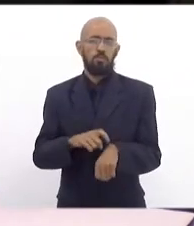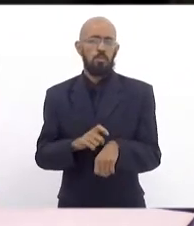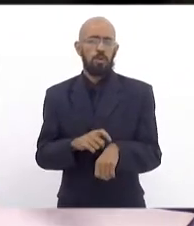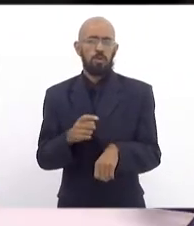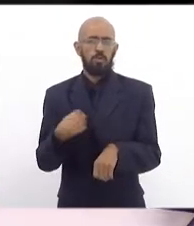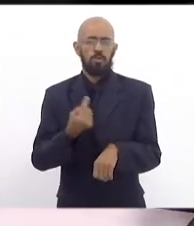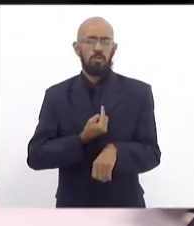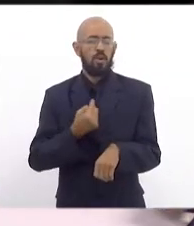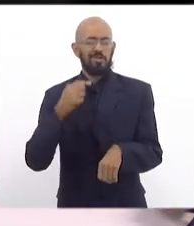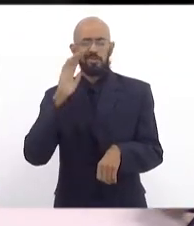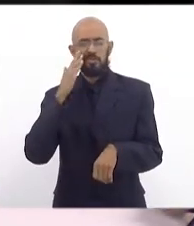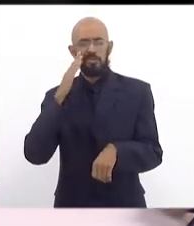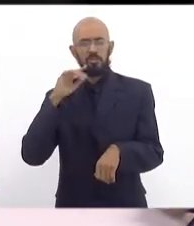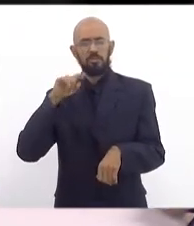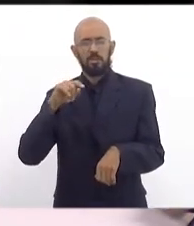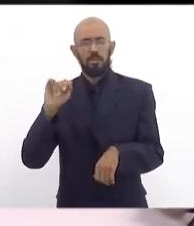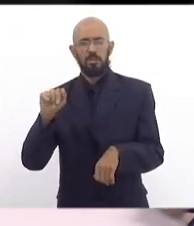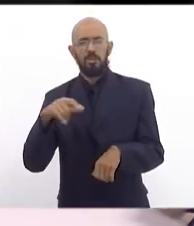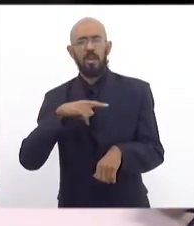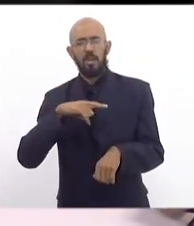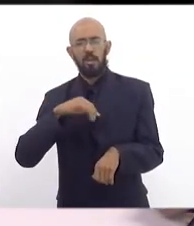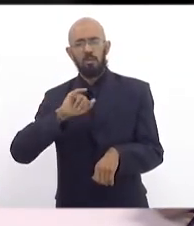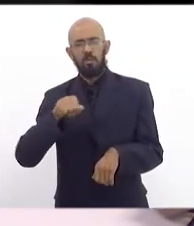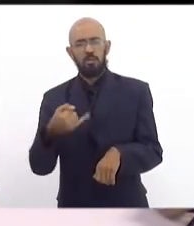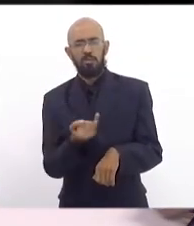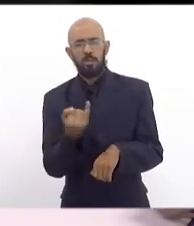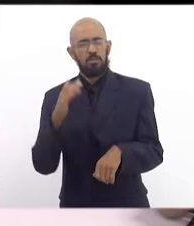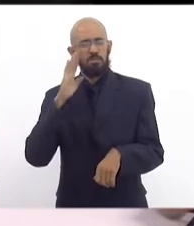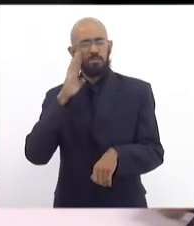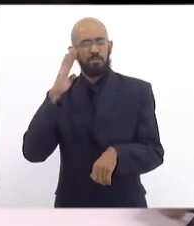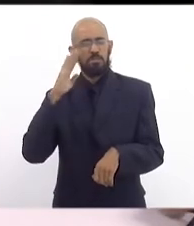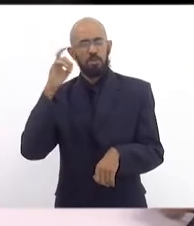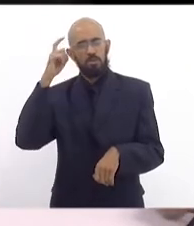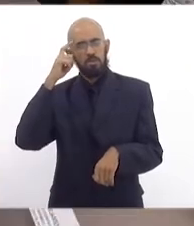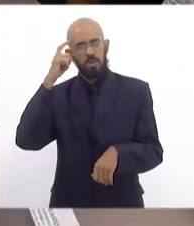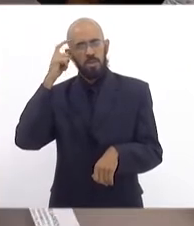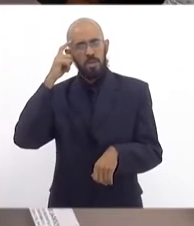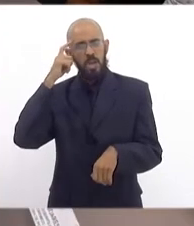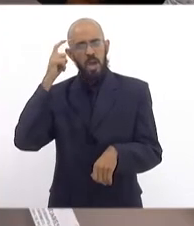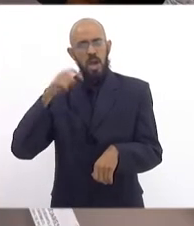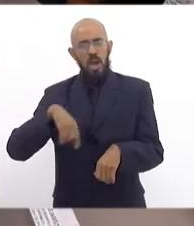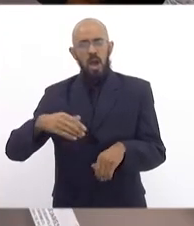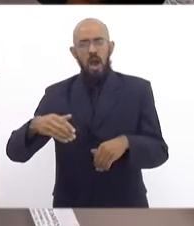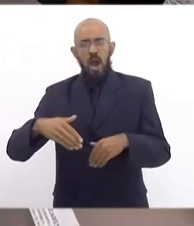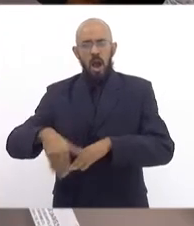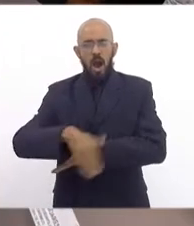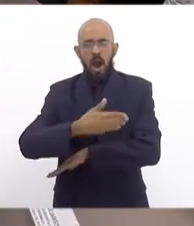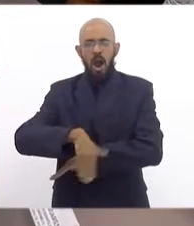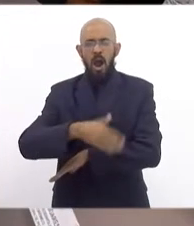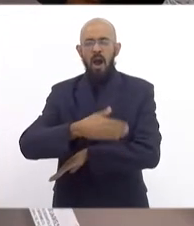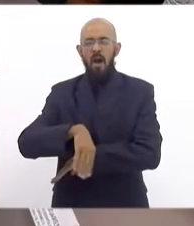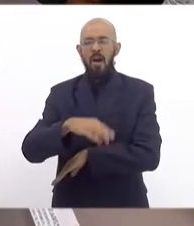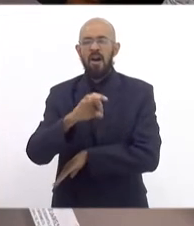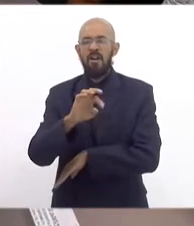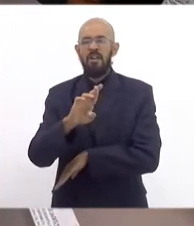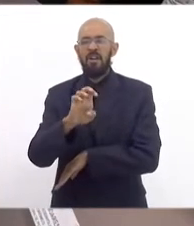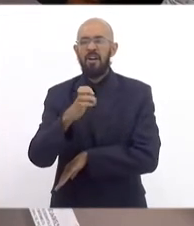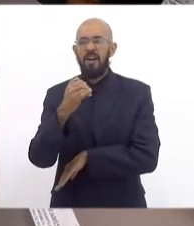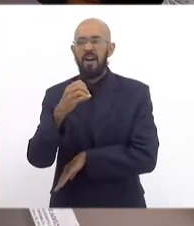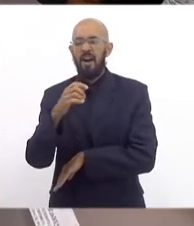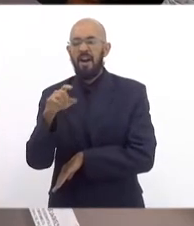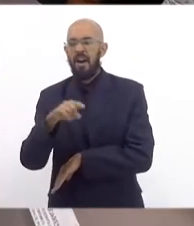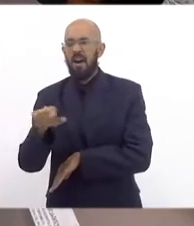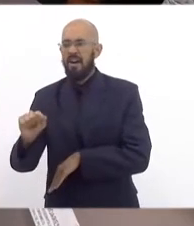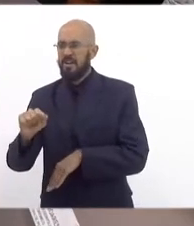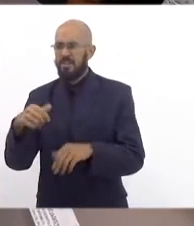entende que é bem oportuno principalmente pensando ali naquela naquele Polo ali de fabricação que tem na loteria sou contra de precisam de